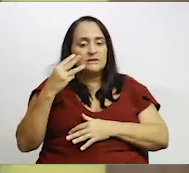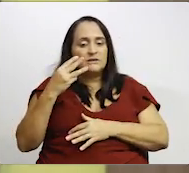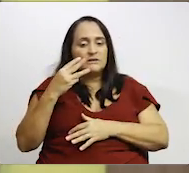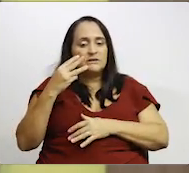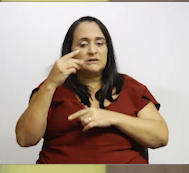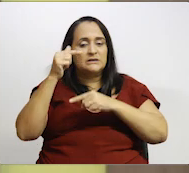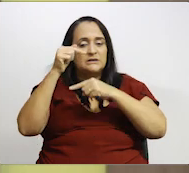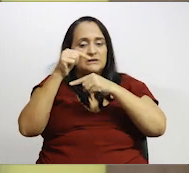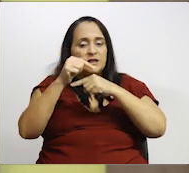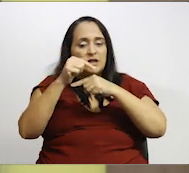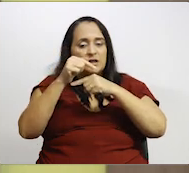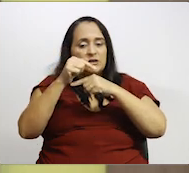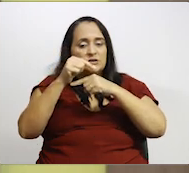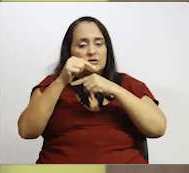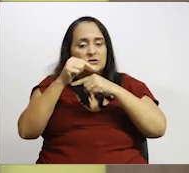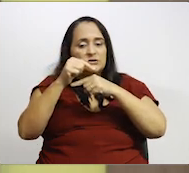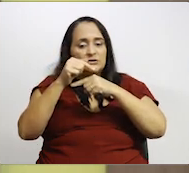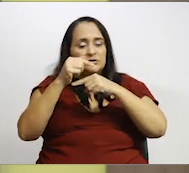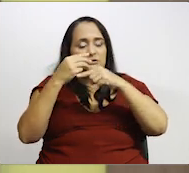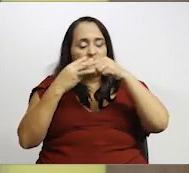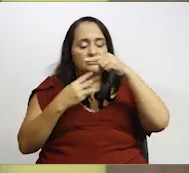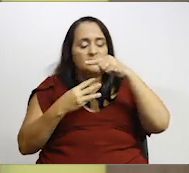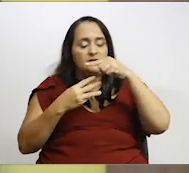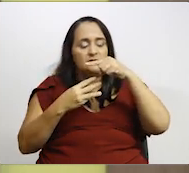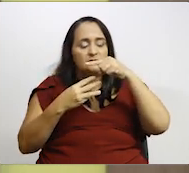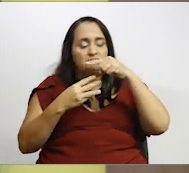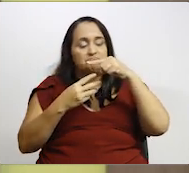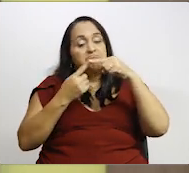vermelho. 7 terços